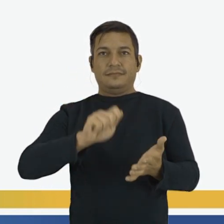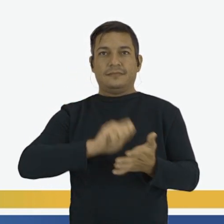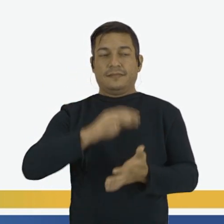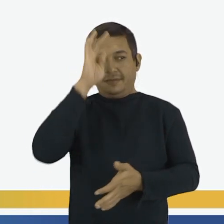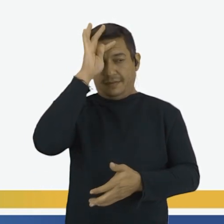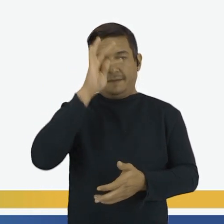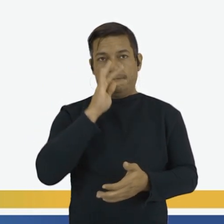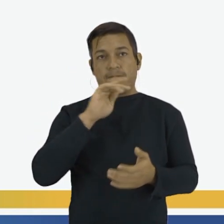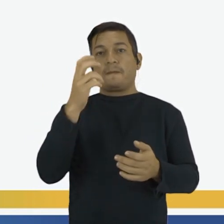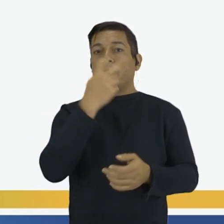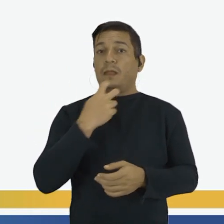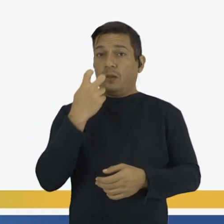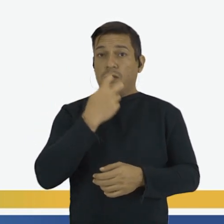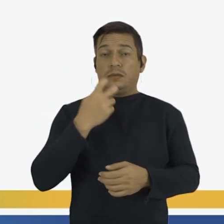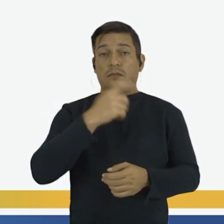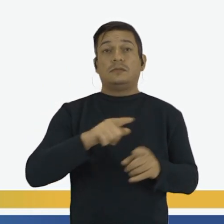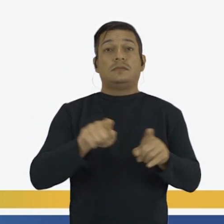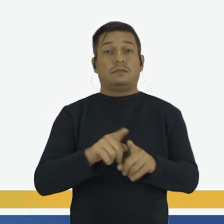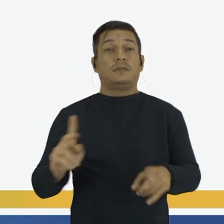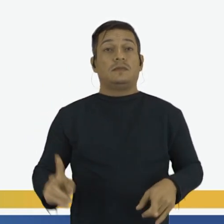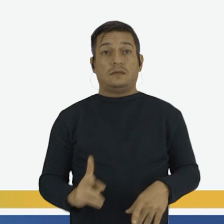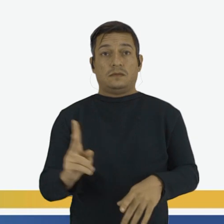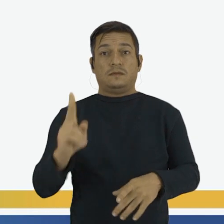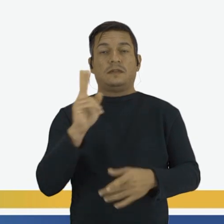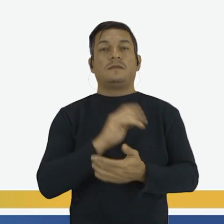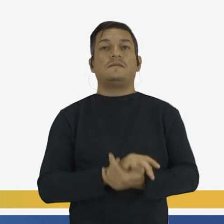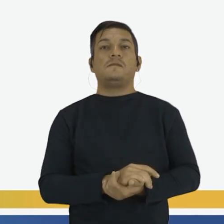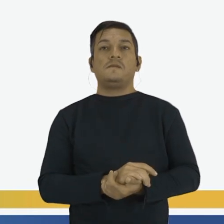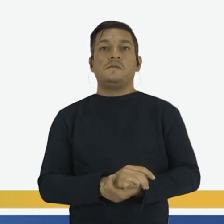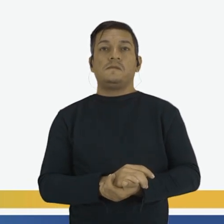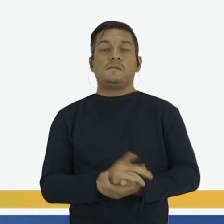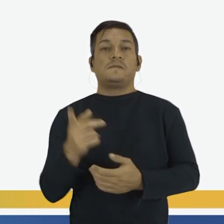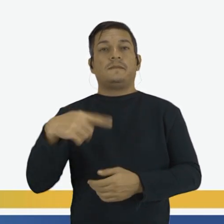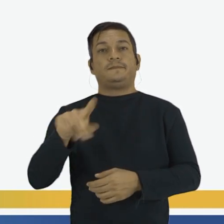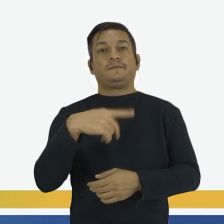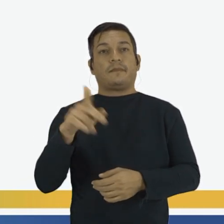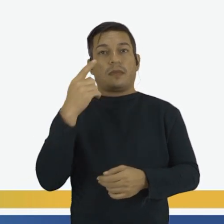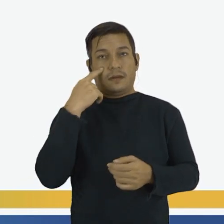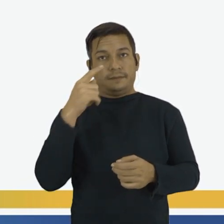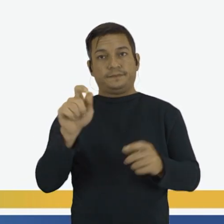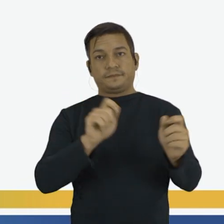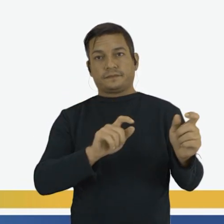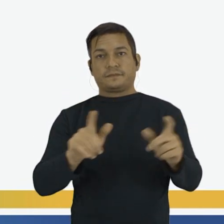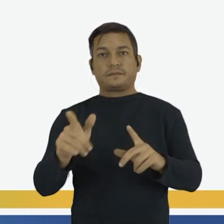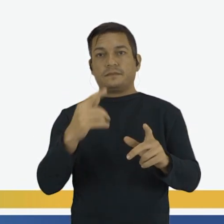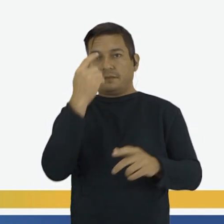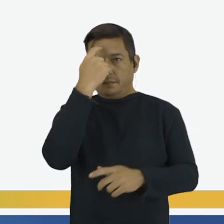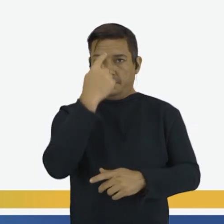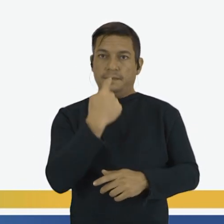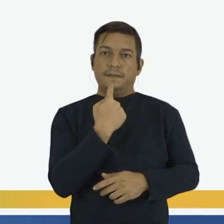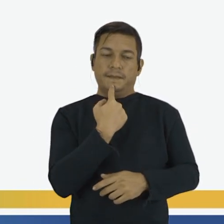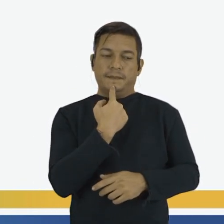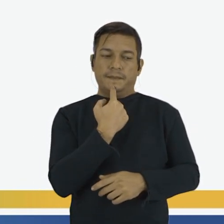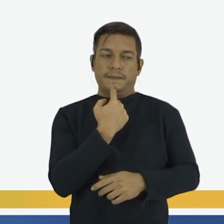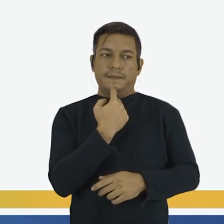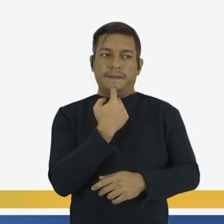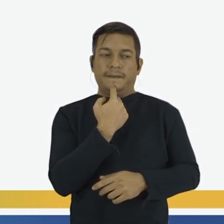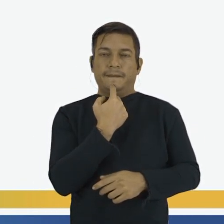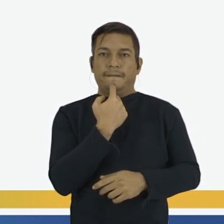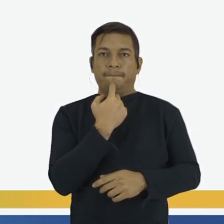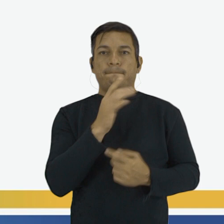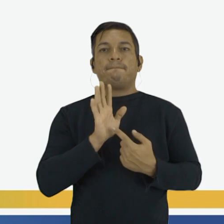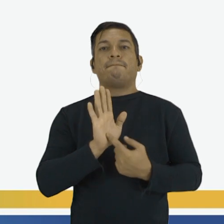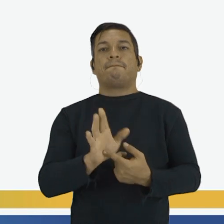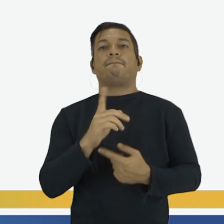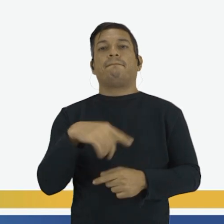e tradição oral e o seu valor, tá? Vocês vão estar observando aqui uma imagem que está